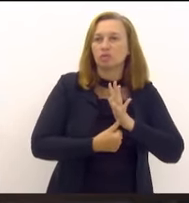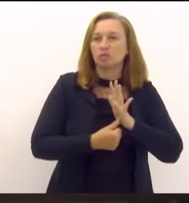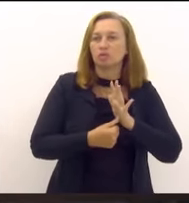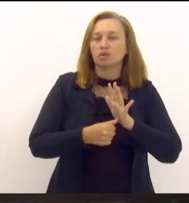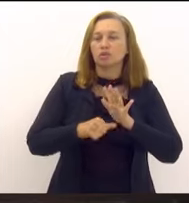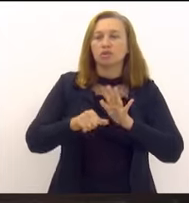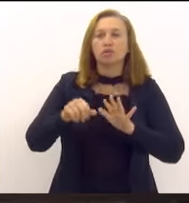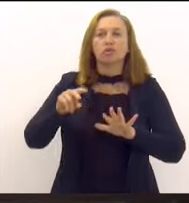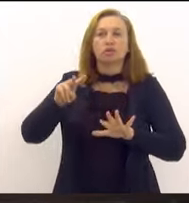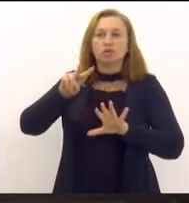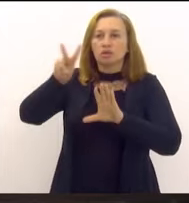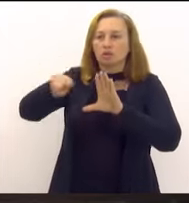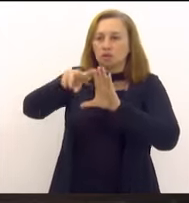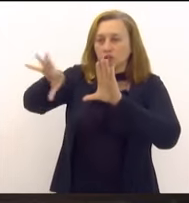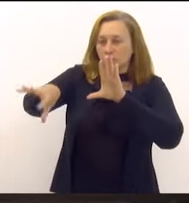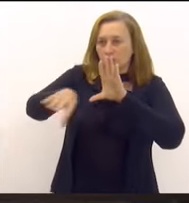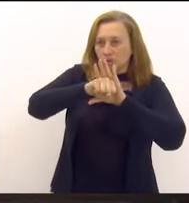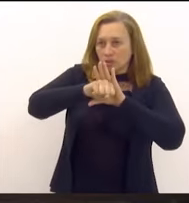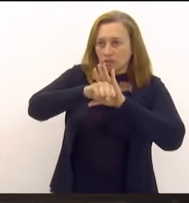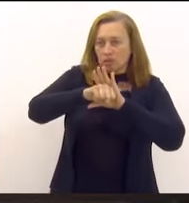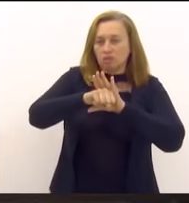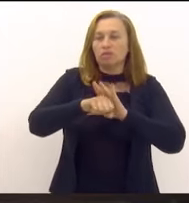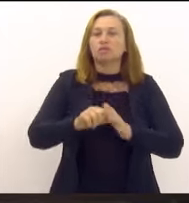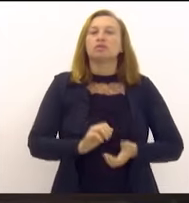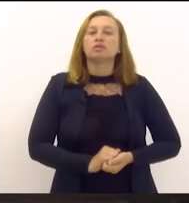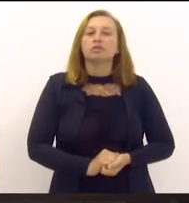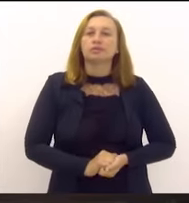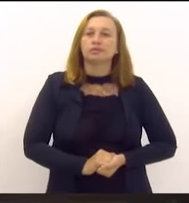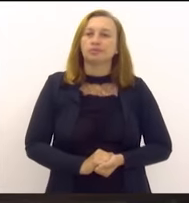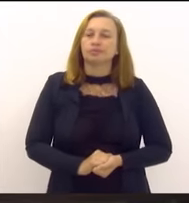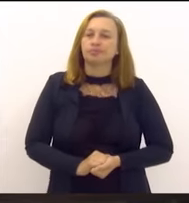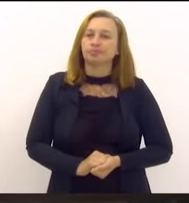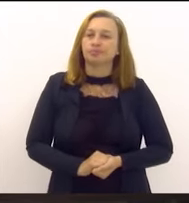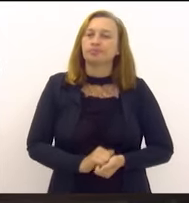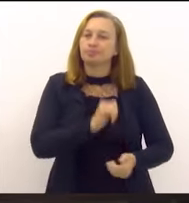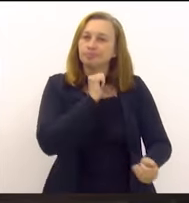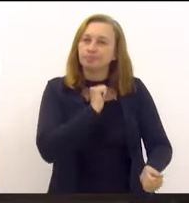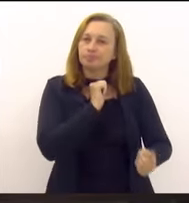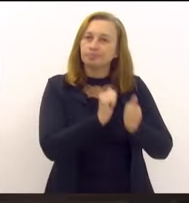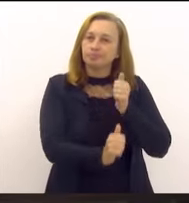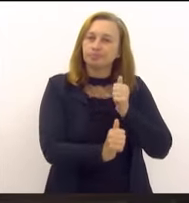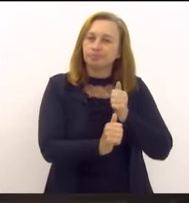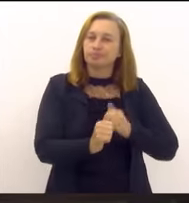né, que traz aí a visibilidade esportiva,